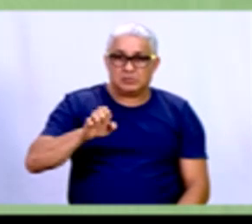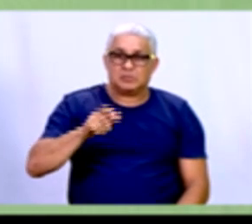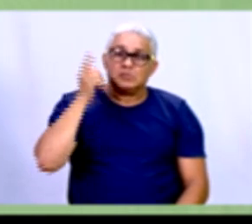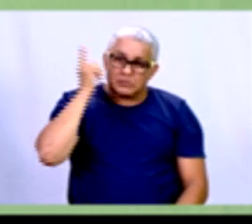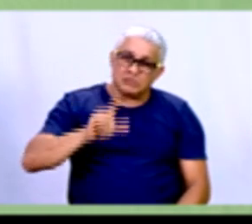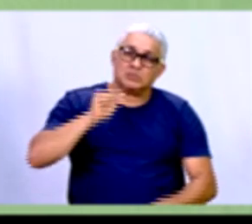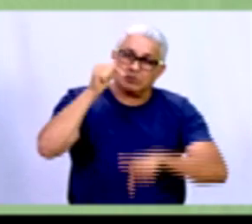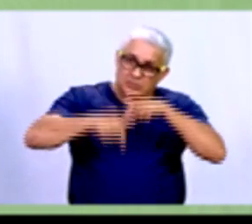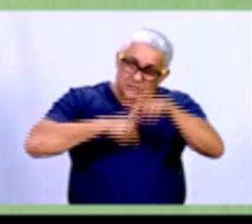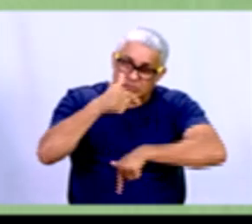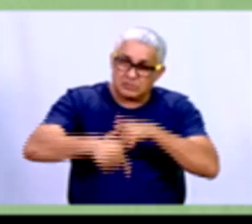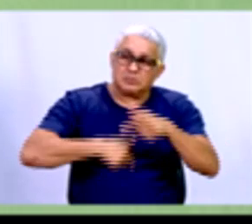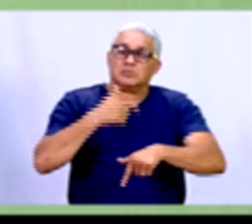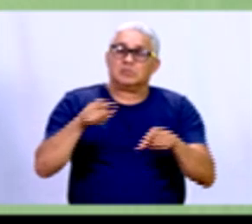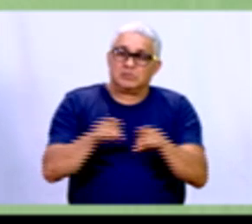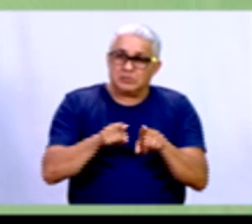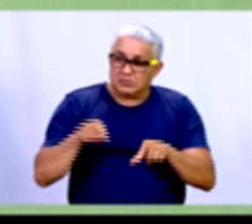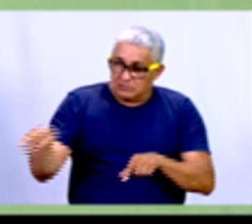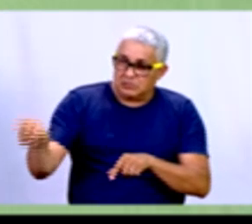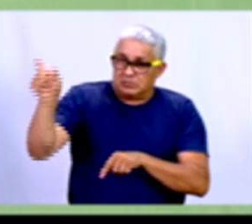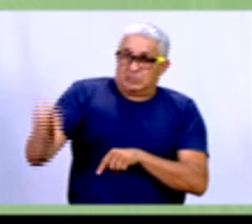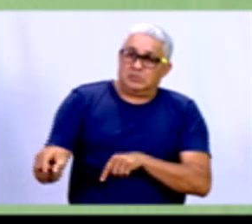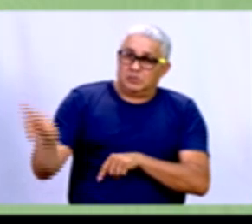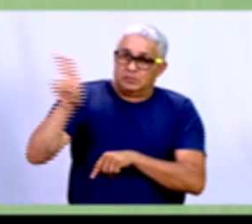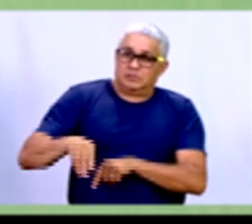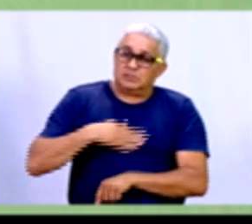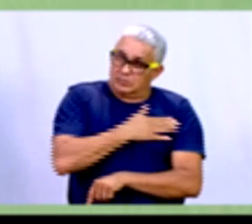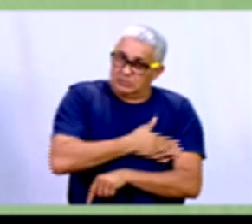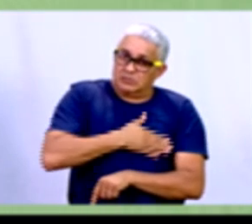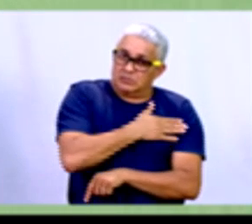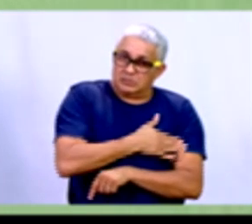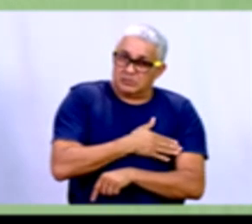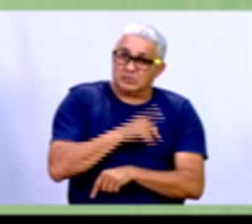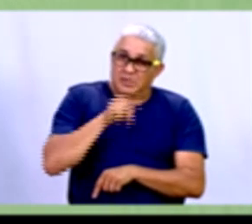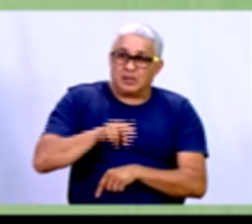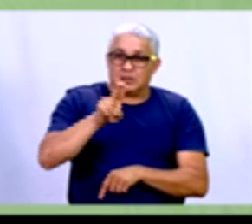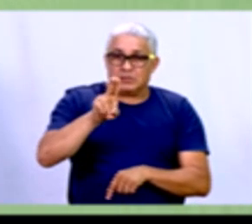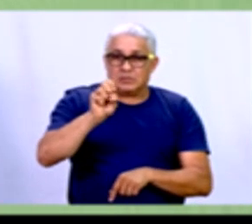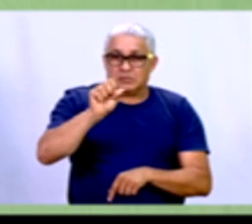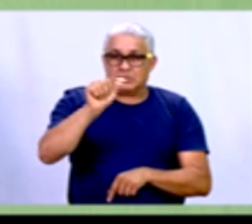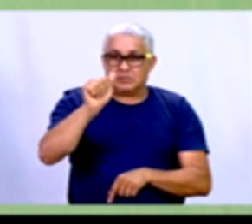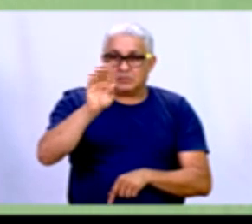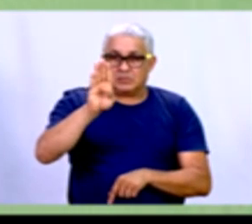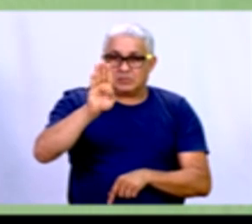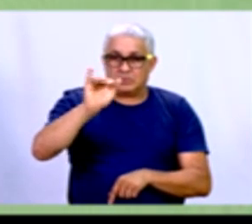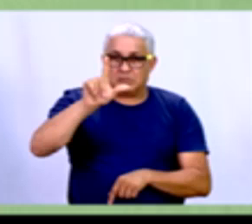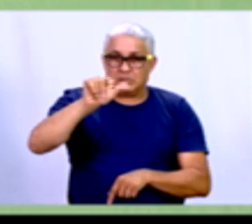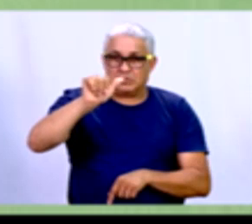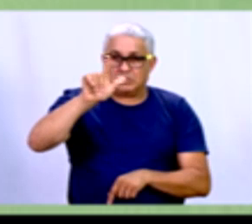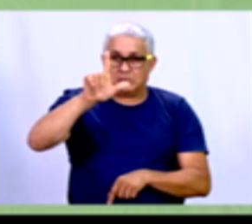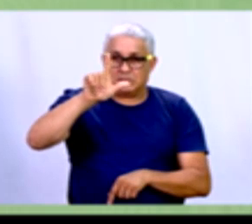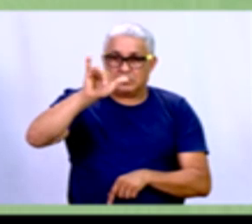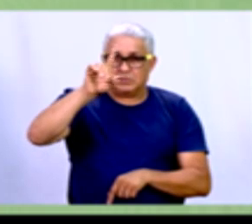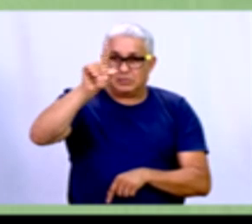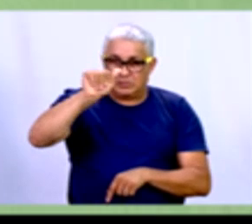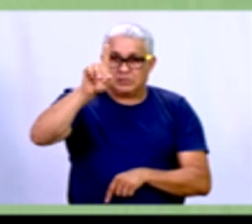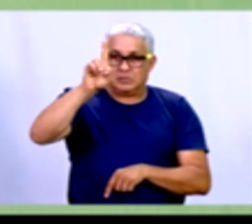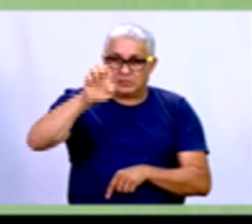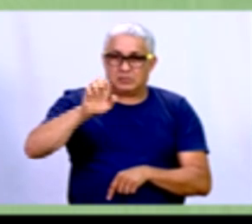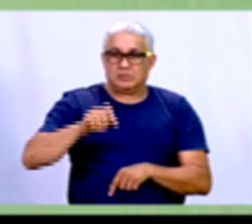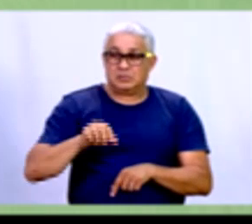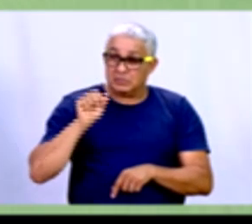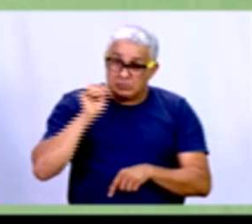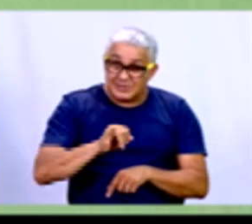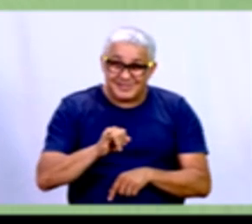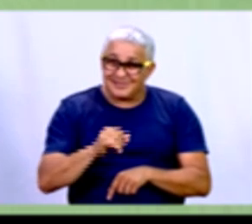executar e se ele se satisfaz em usar aquilo, é usabilidade, certo? Se a gente não consegue tornar